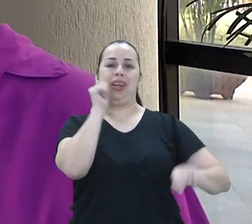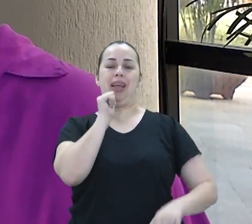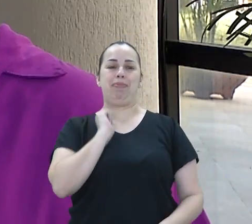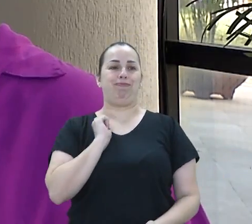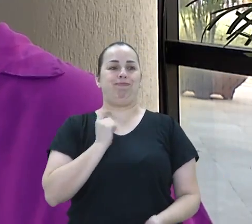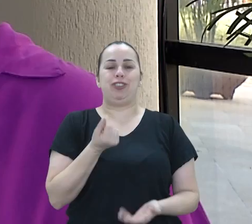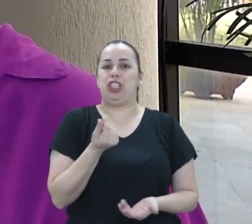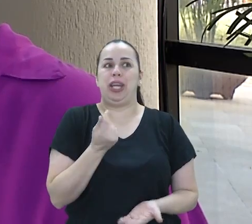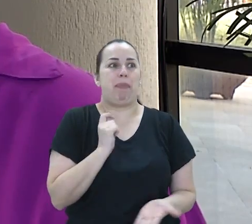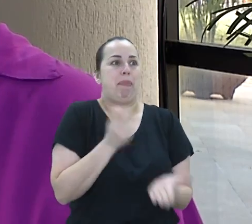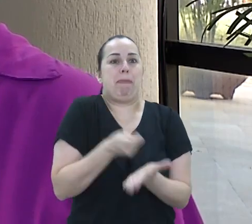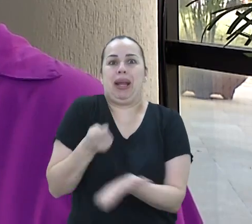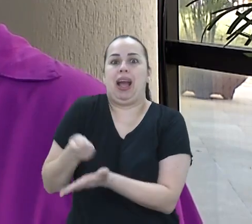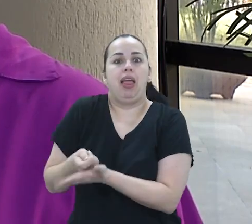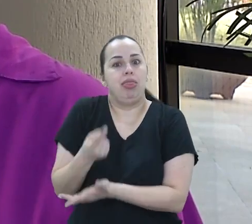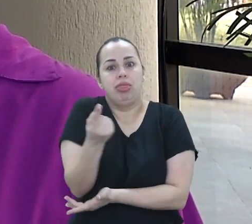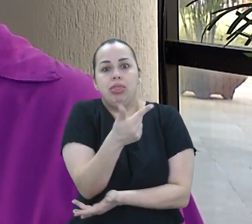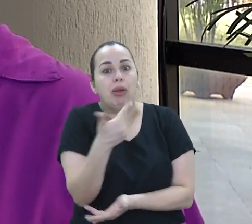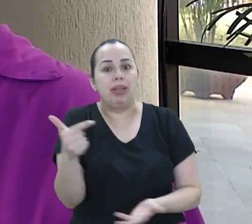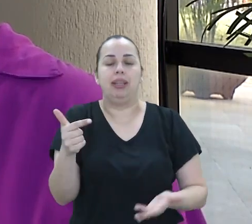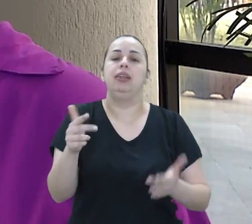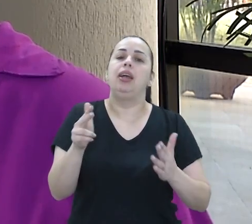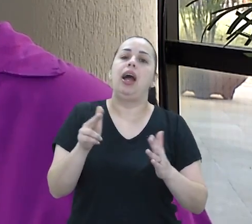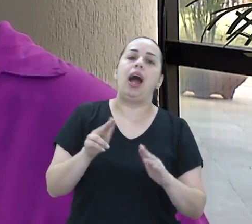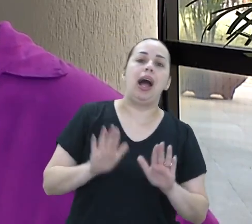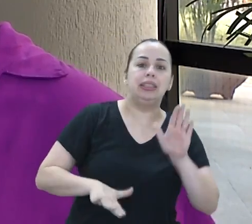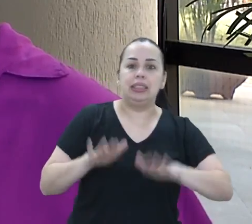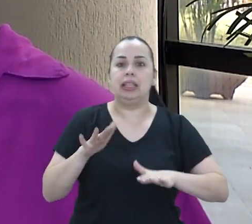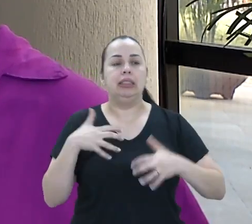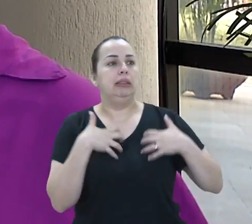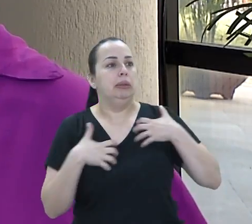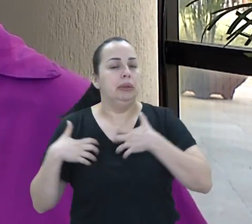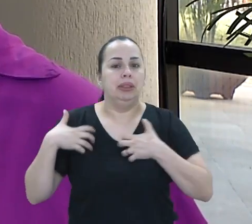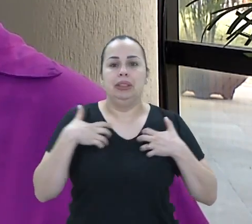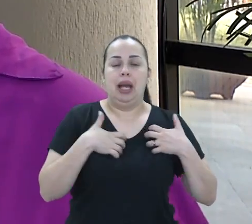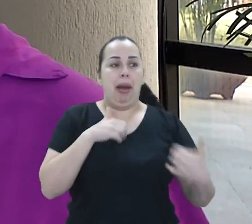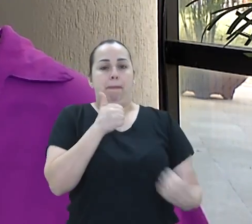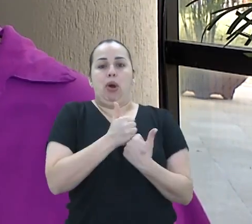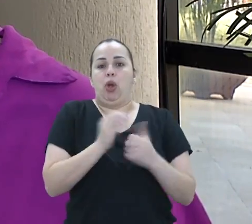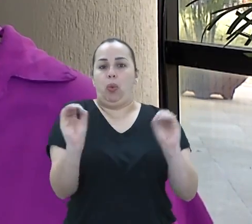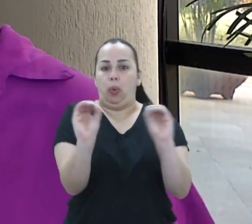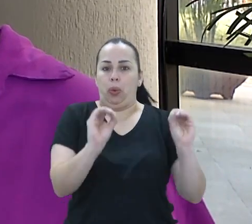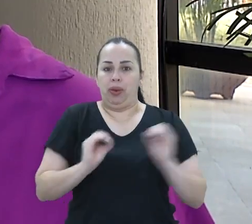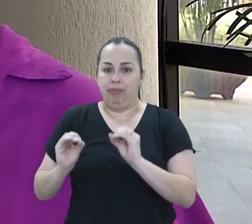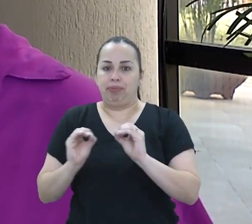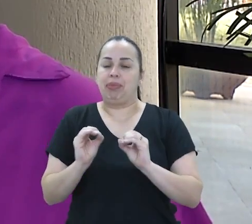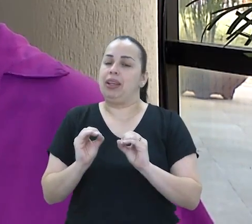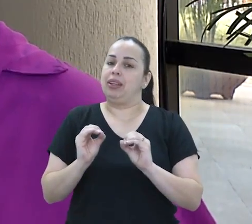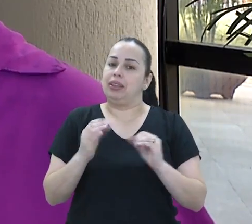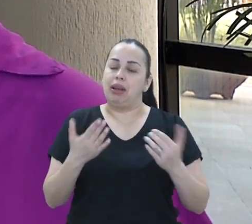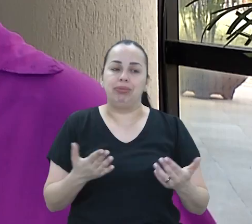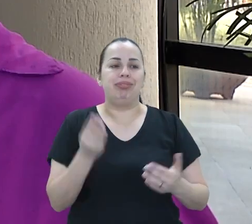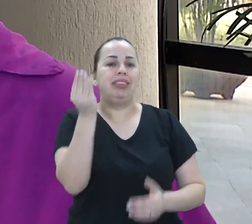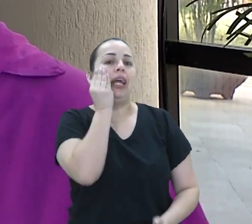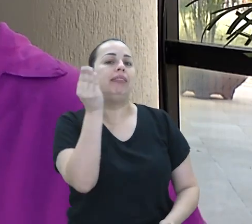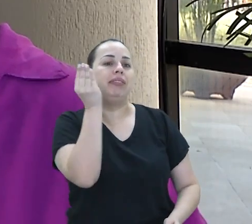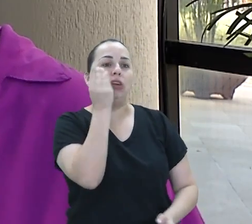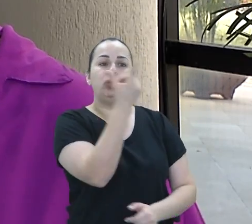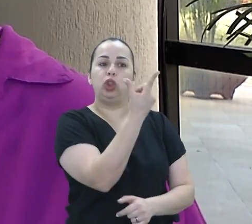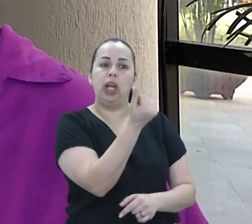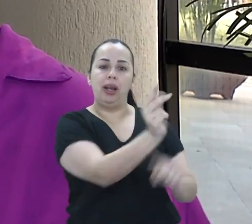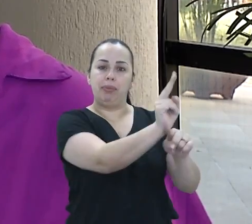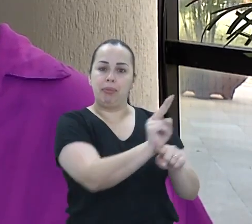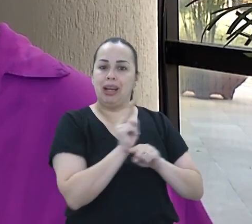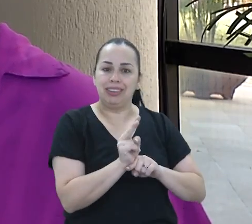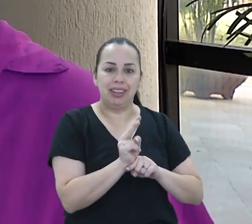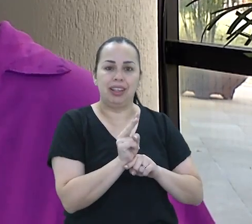sem capital, sem dinheiro para pagar as contas. E aí, o que ela vai fazer? Muitas vezes ela não tem esse apoio, né, de buscar